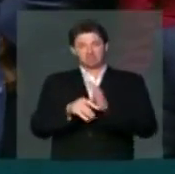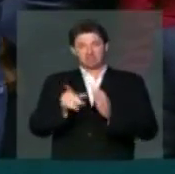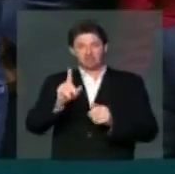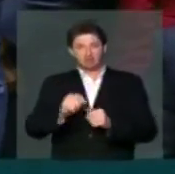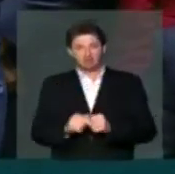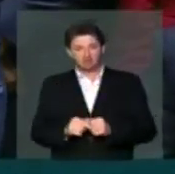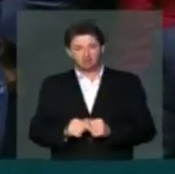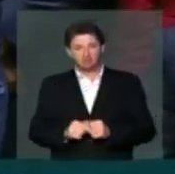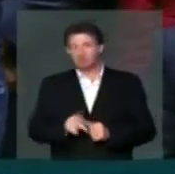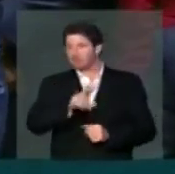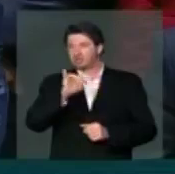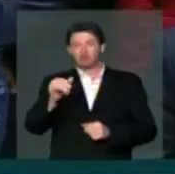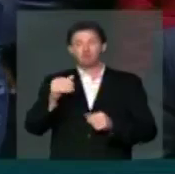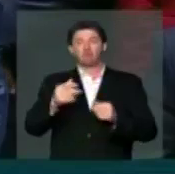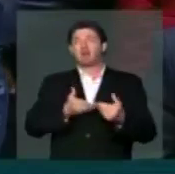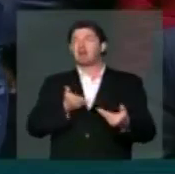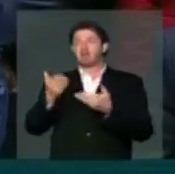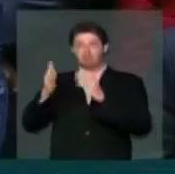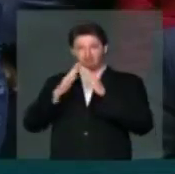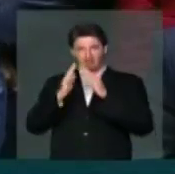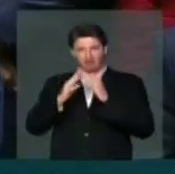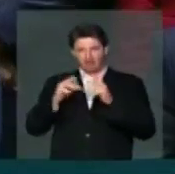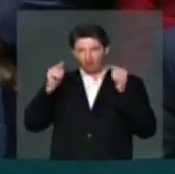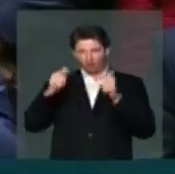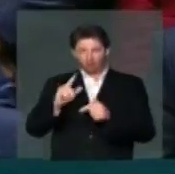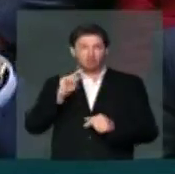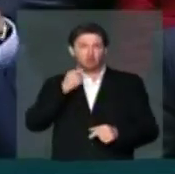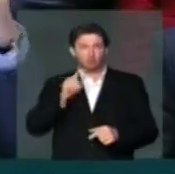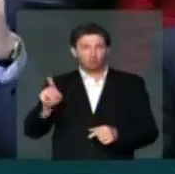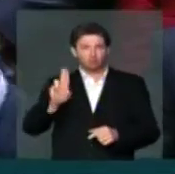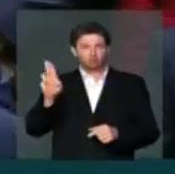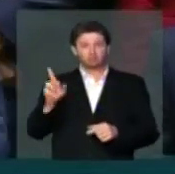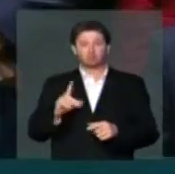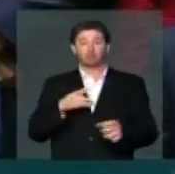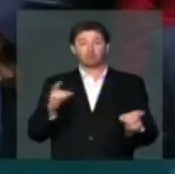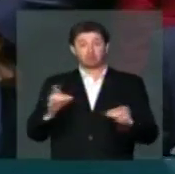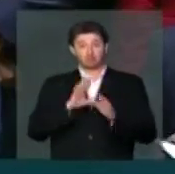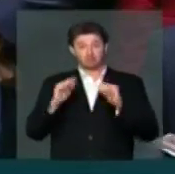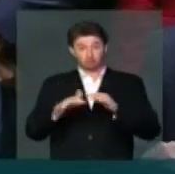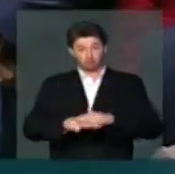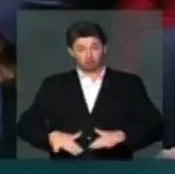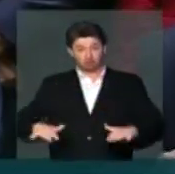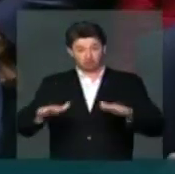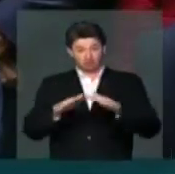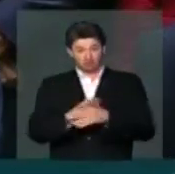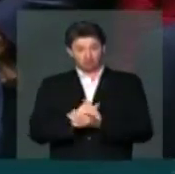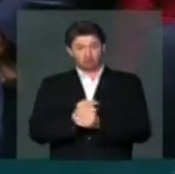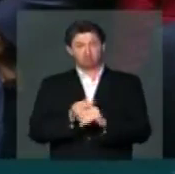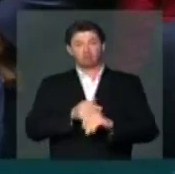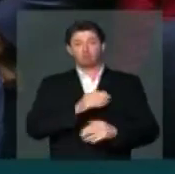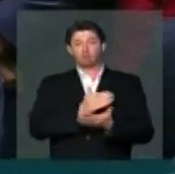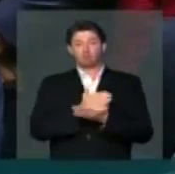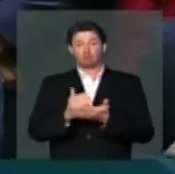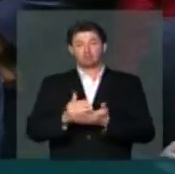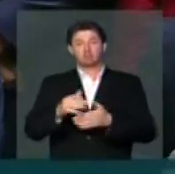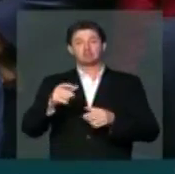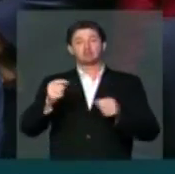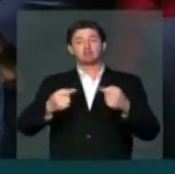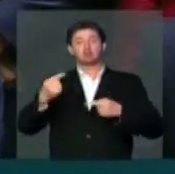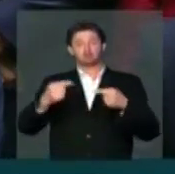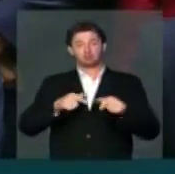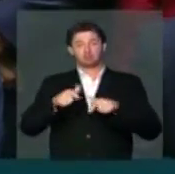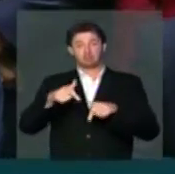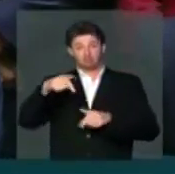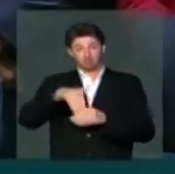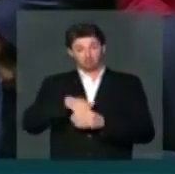achacadores e não vão levar essa ofensa para casa. Então, meus amigos, eu vou encerrar a comissão geral e partir para a ordem do